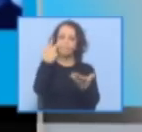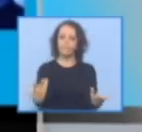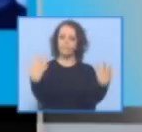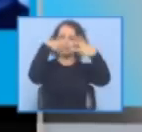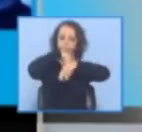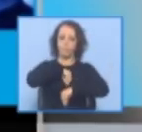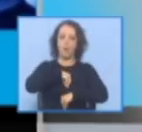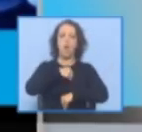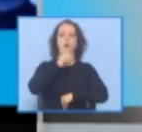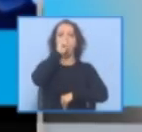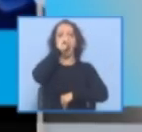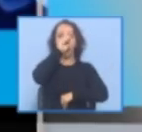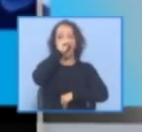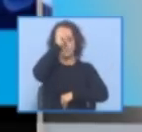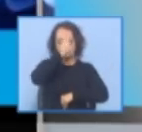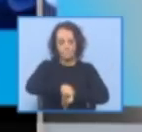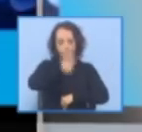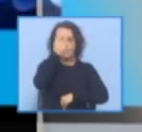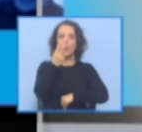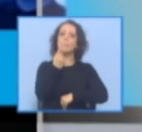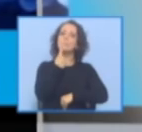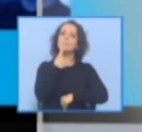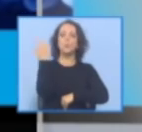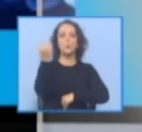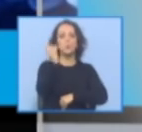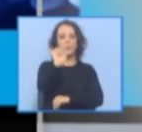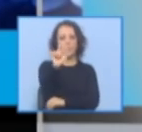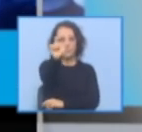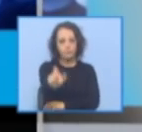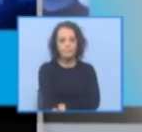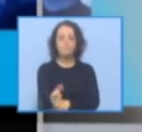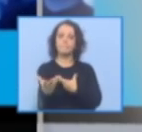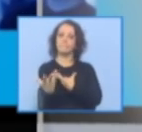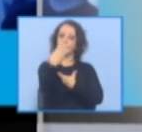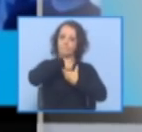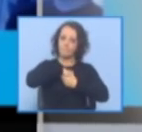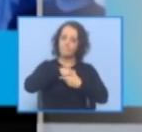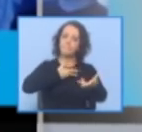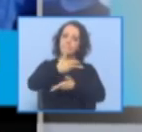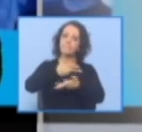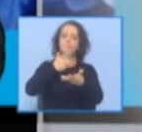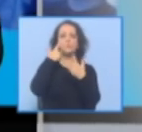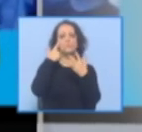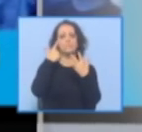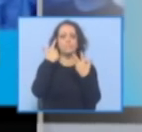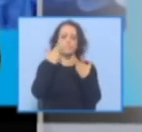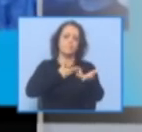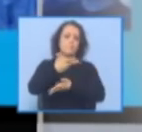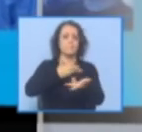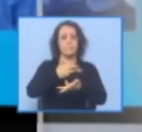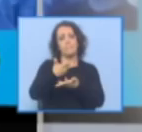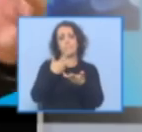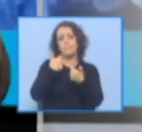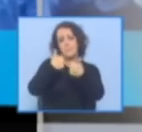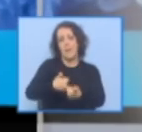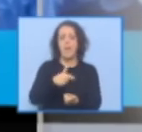a compreender o outro na sua complexidade, a compreendê-lo, a aceitá-lo e a integrá-lo e a termos uma relação saudável. Portanto, é um dicionário